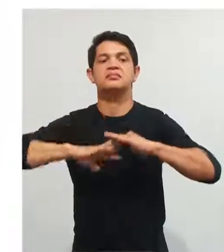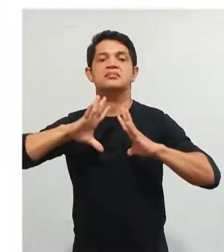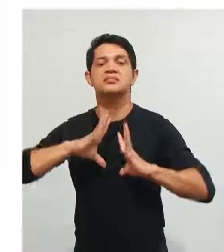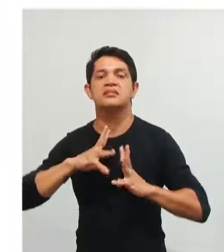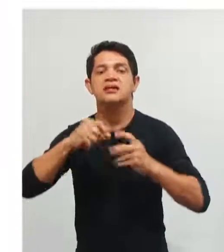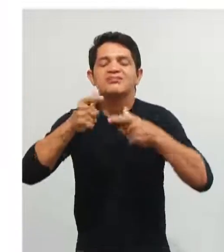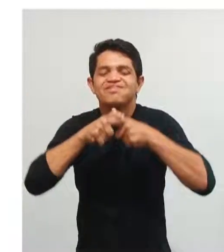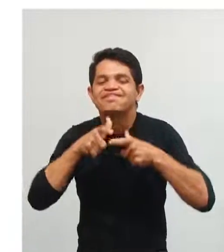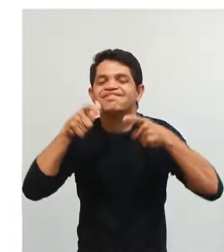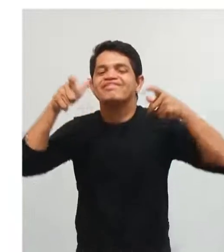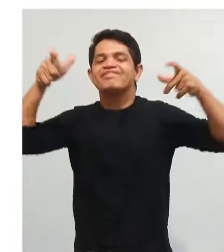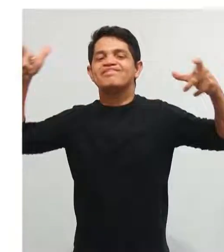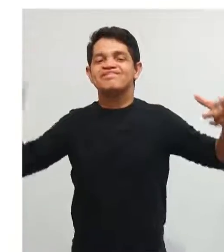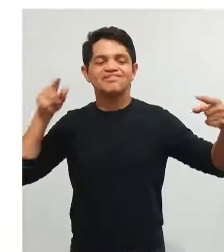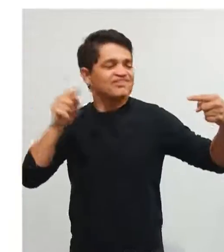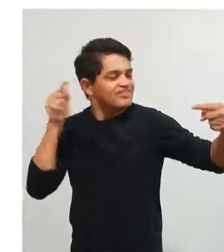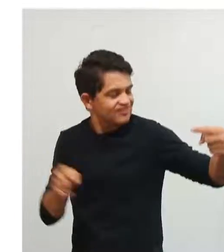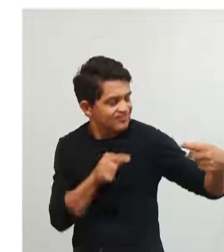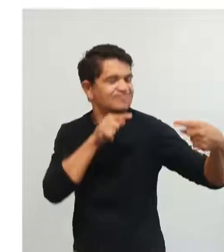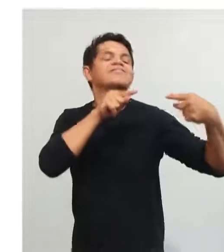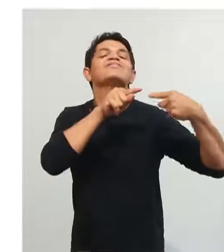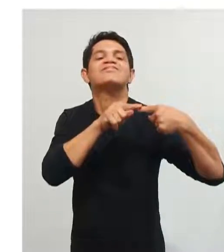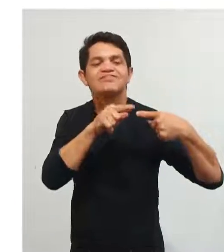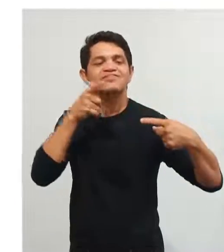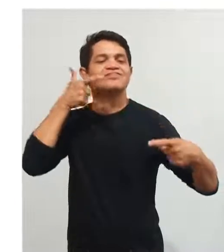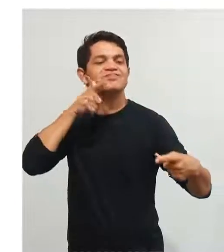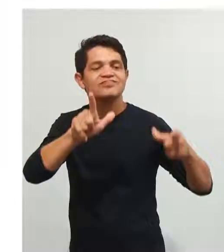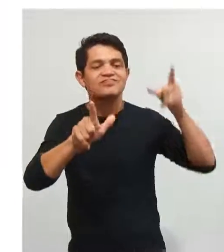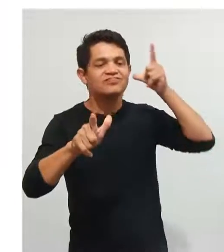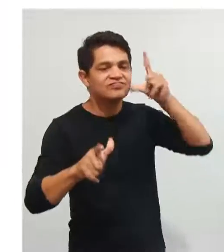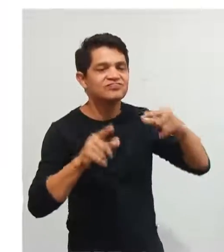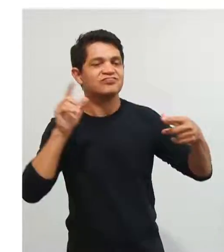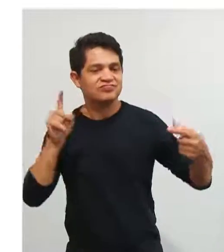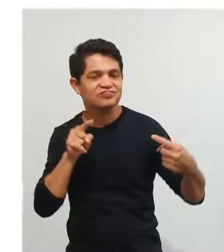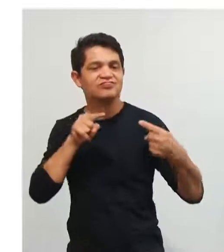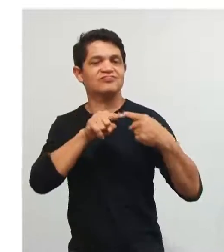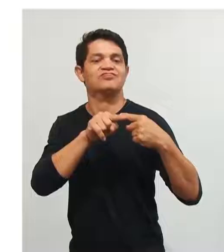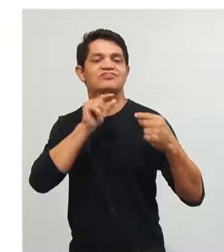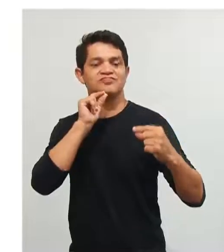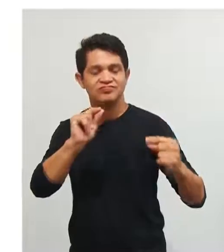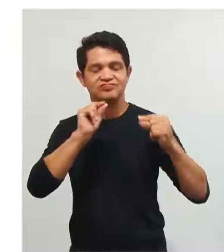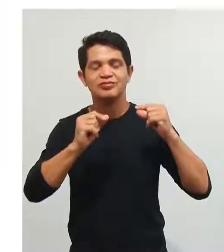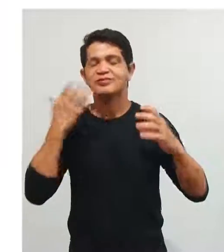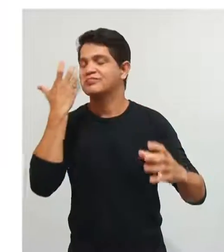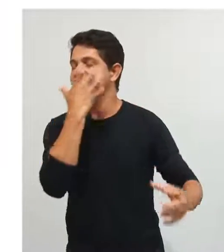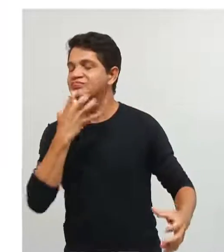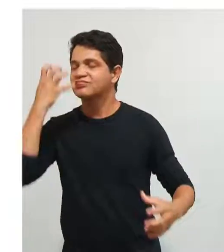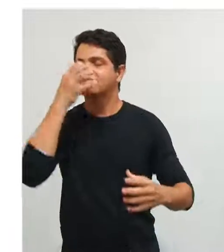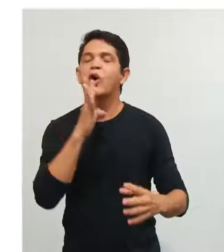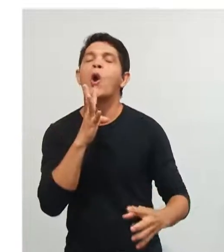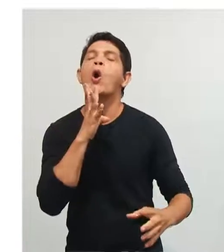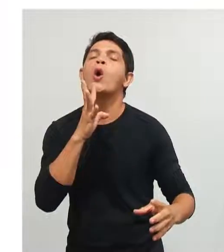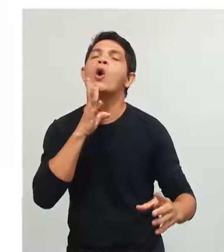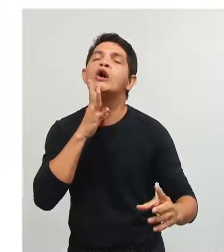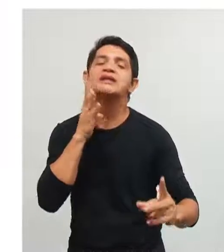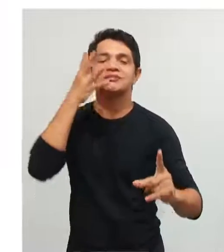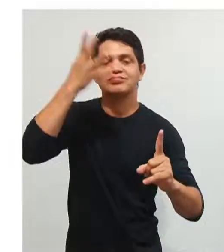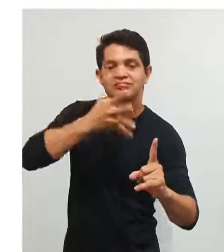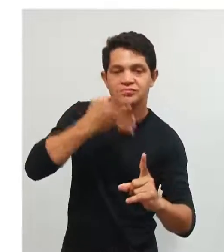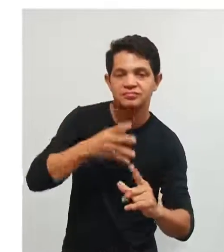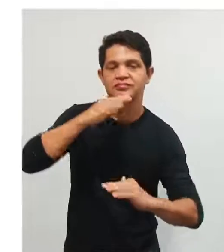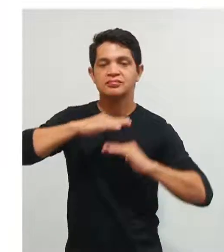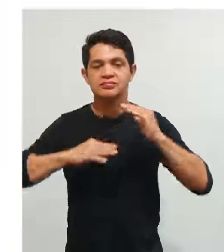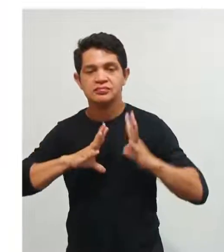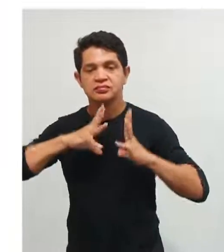grande coletivo, cujos destaques foram os cantores-compositores que nós conhecemos, Caetano